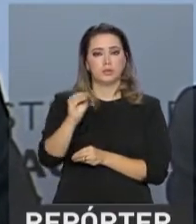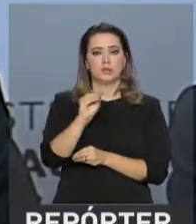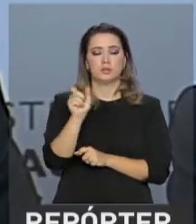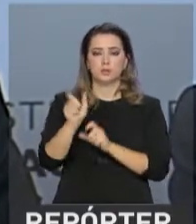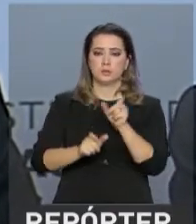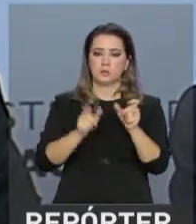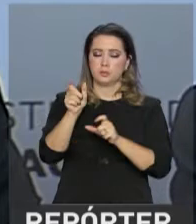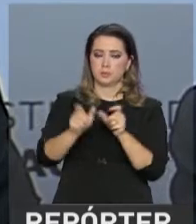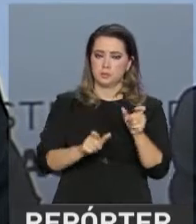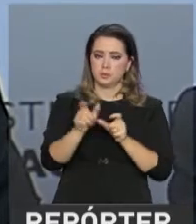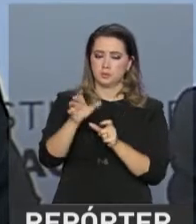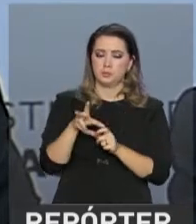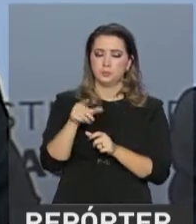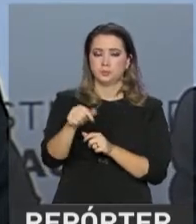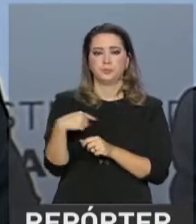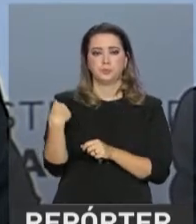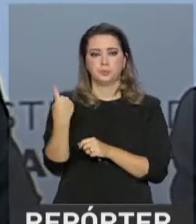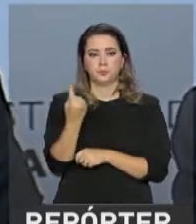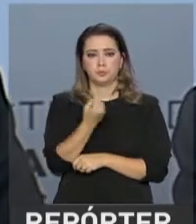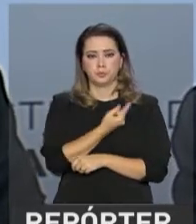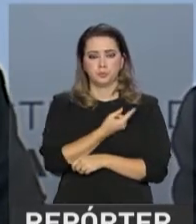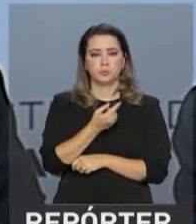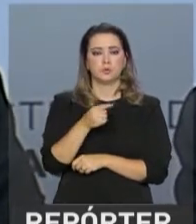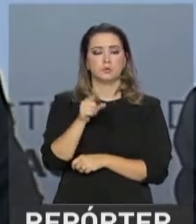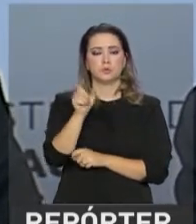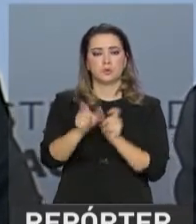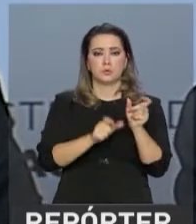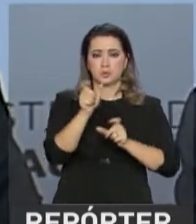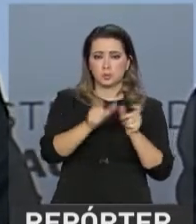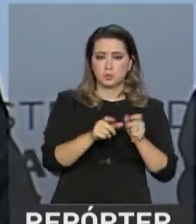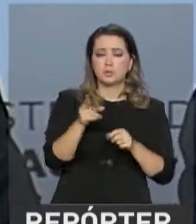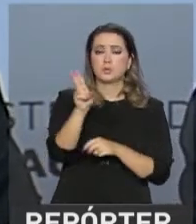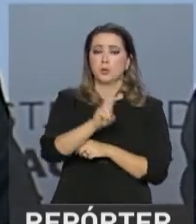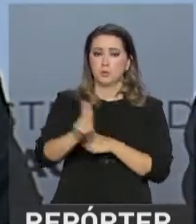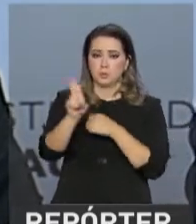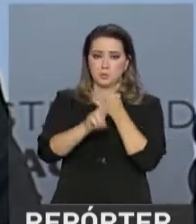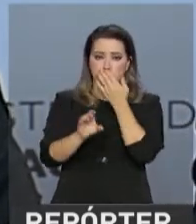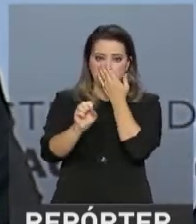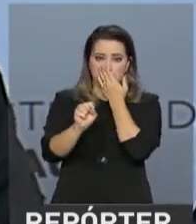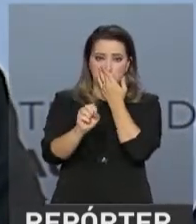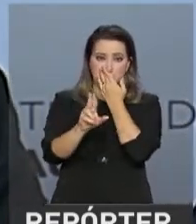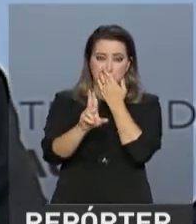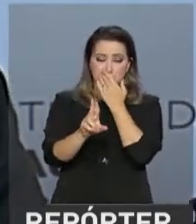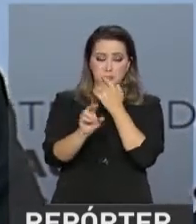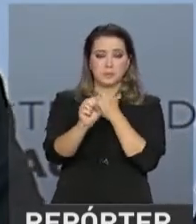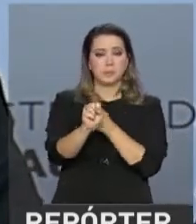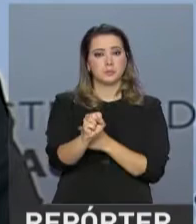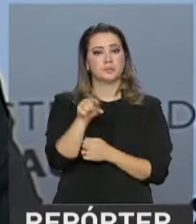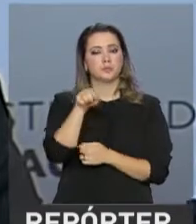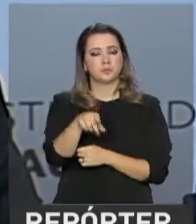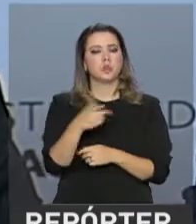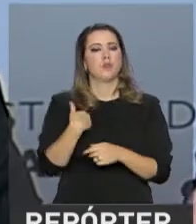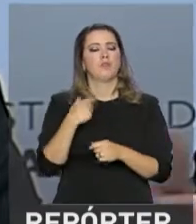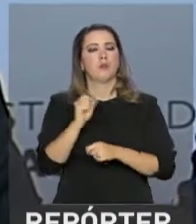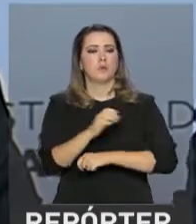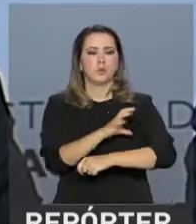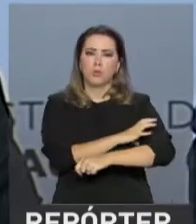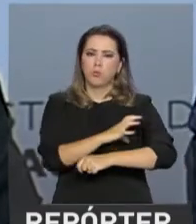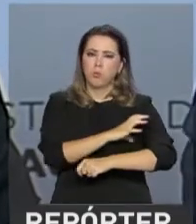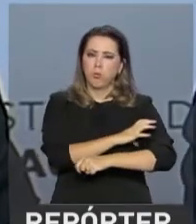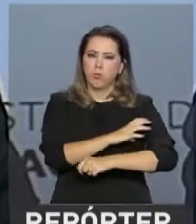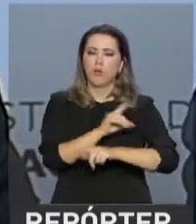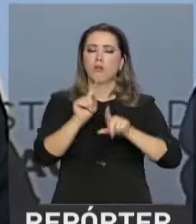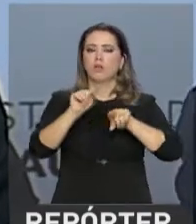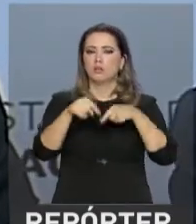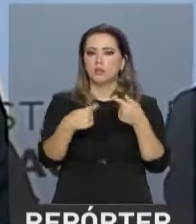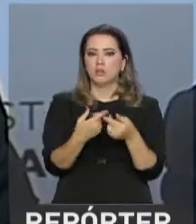de todos os nossos usuários do sus então vai medir pressão vai tirar glicemia vai fazer um curativo vai fazer um